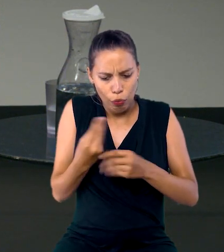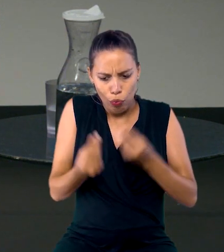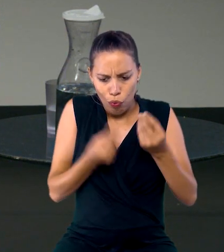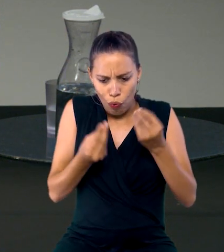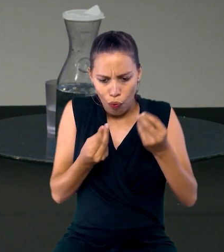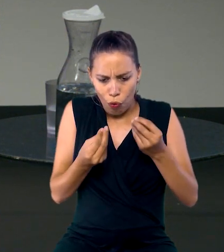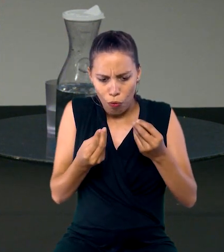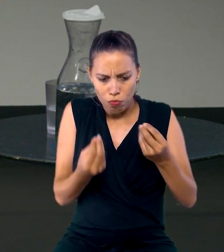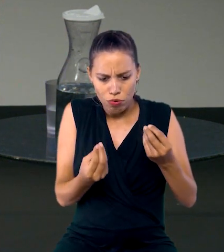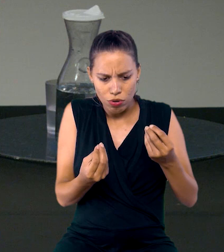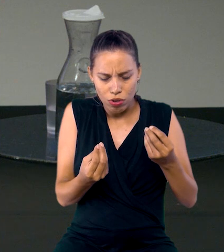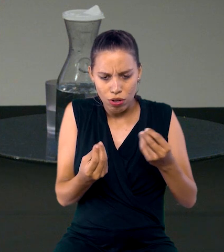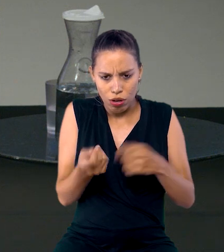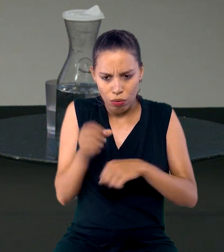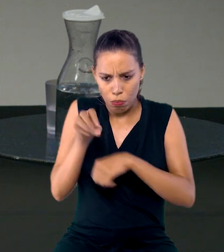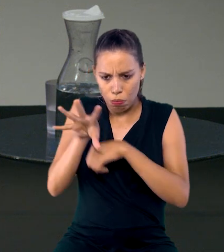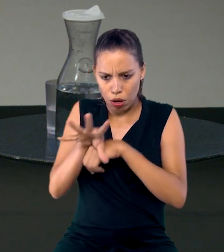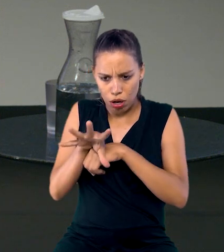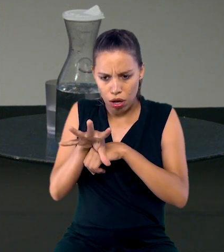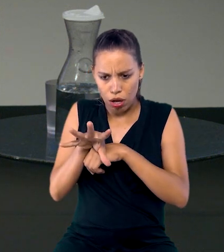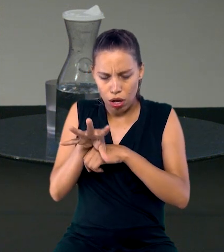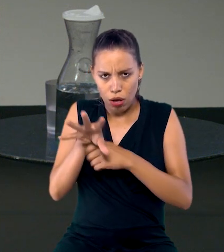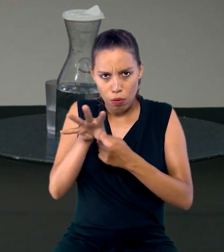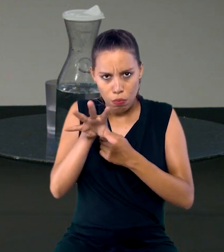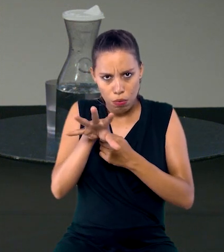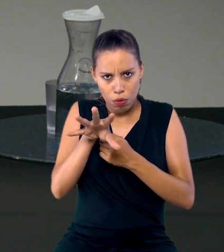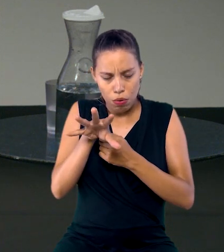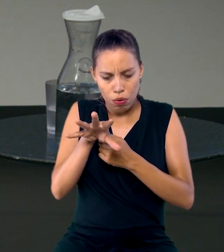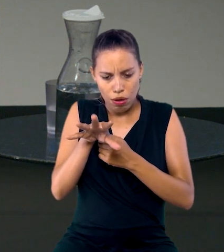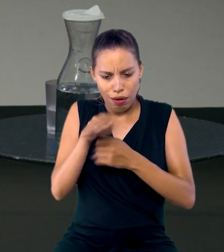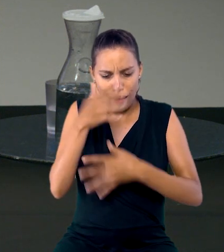a luz nos impede de ver.